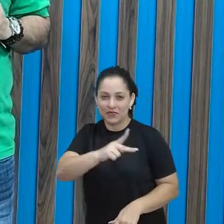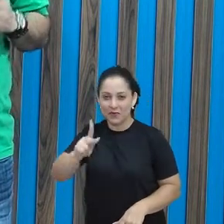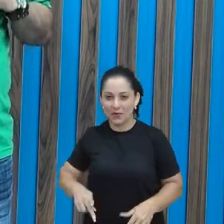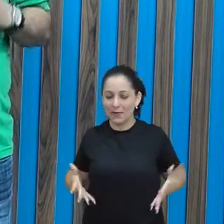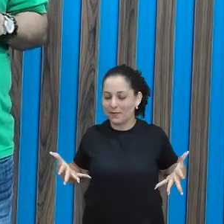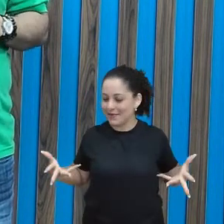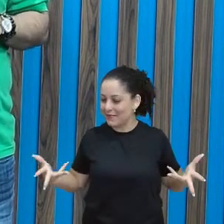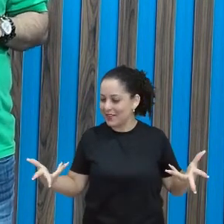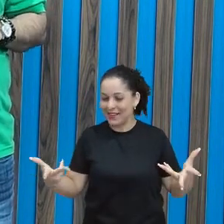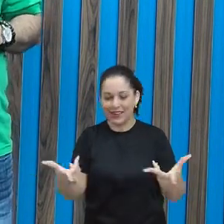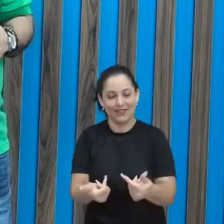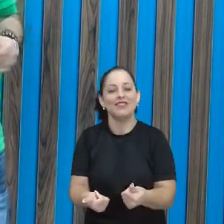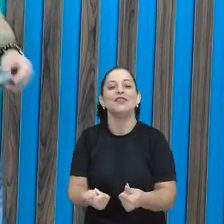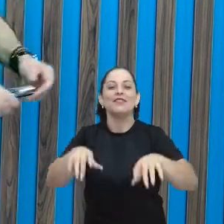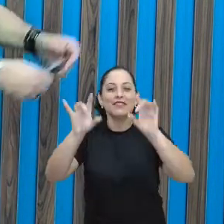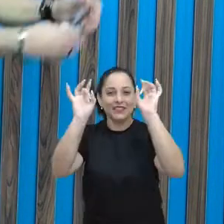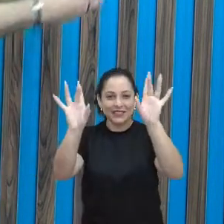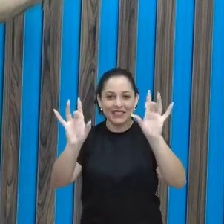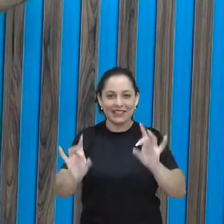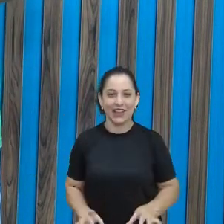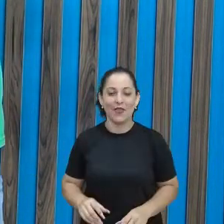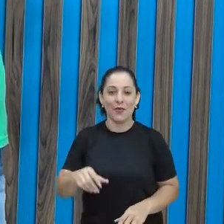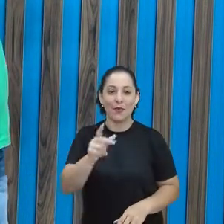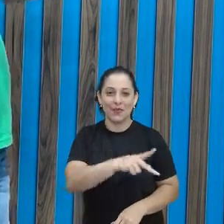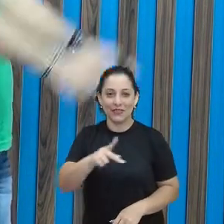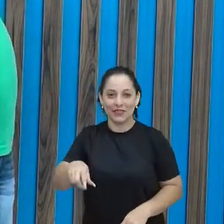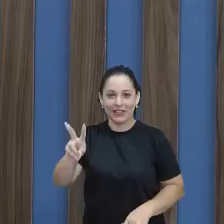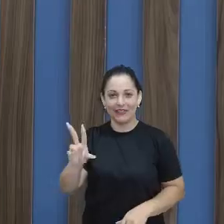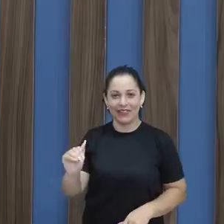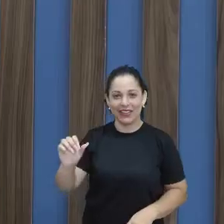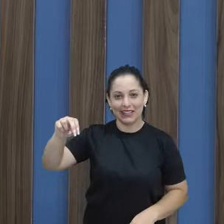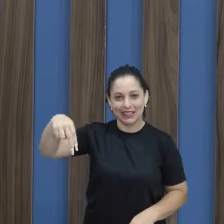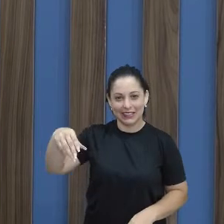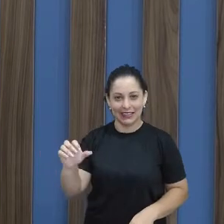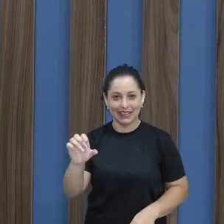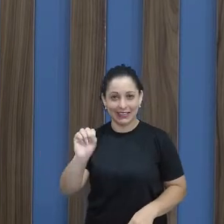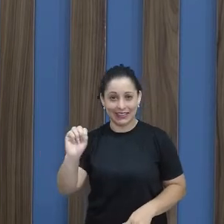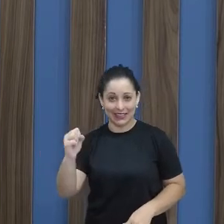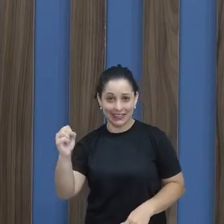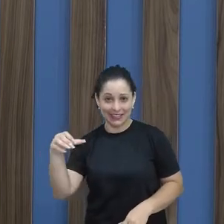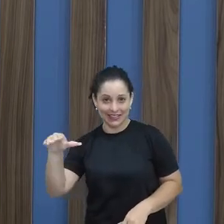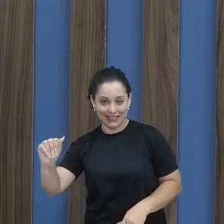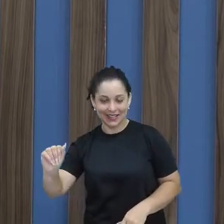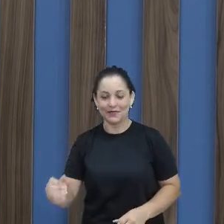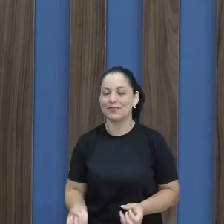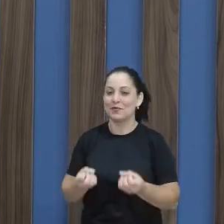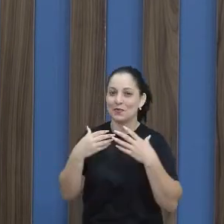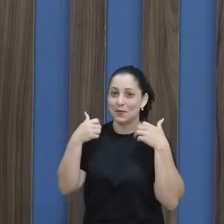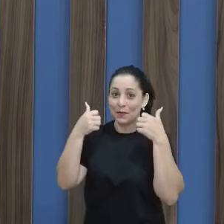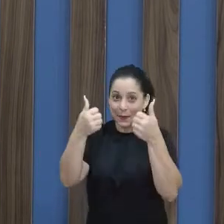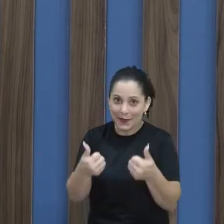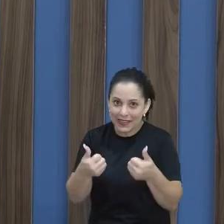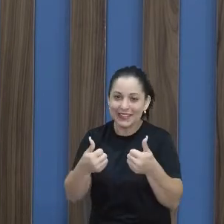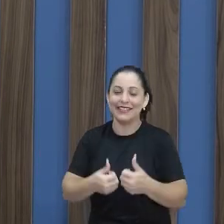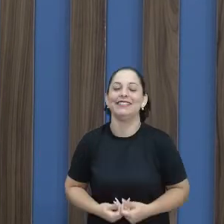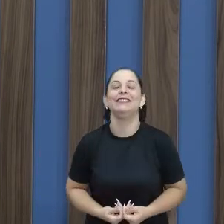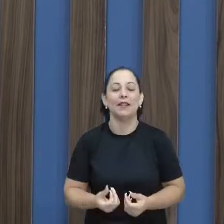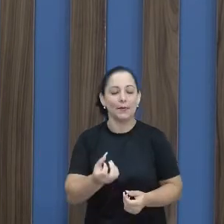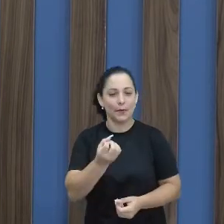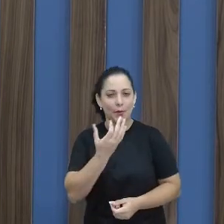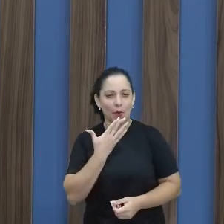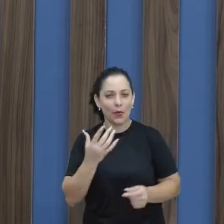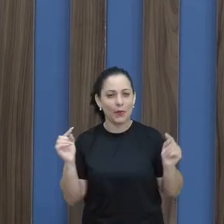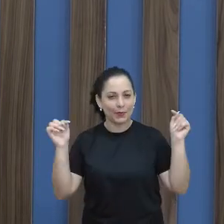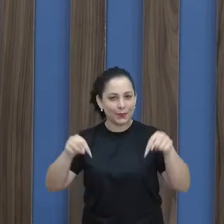querida, maravilhosa, professora Vanessa. E aí, Vanessa, tudo de boa? Tudo de boa, professor Luciano. Que bom, né?